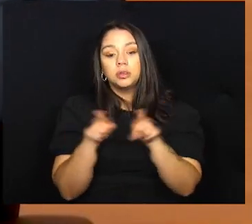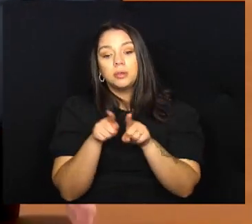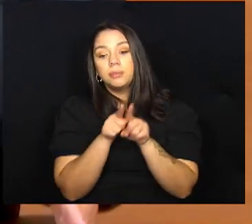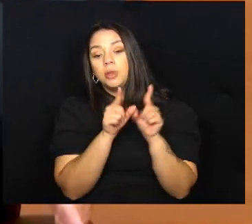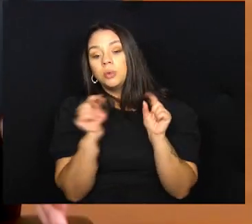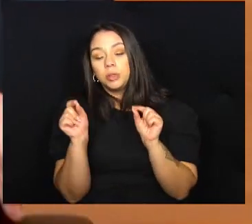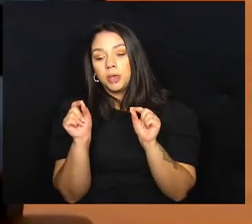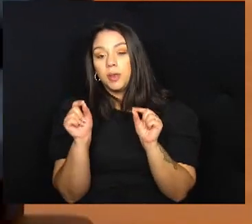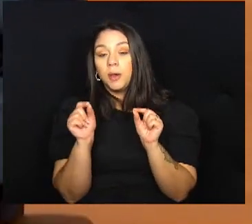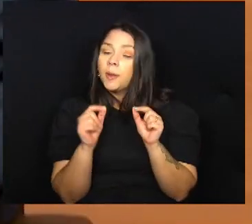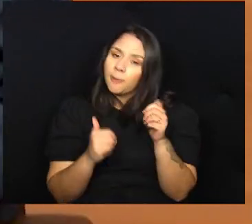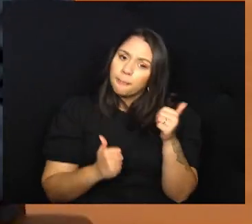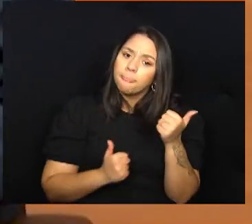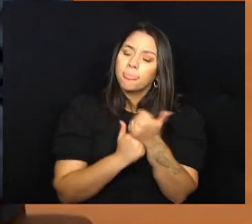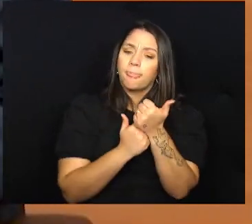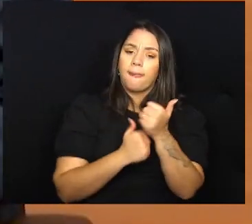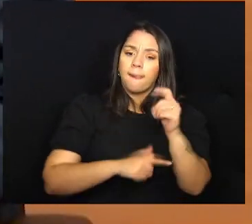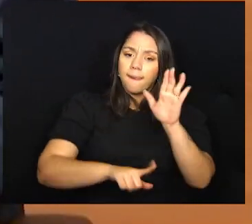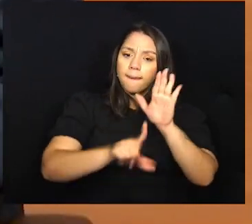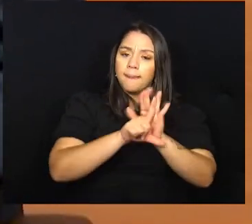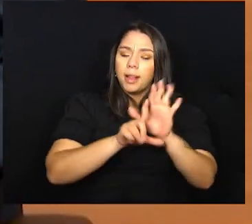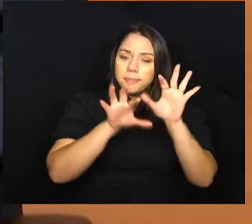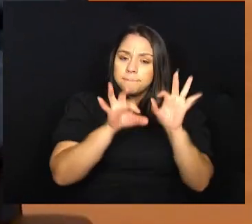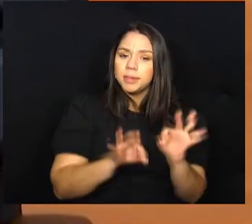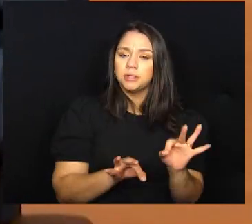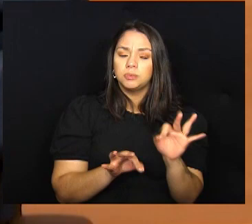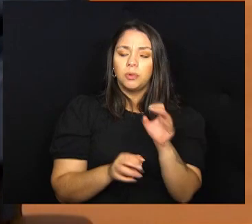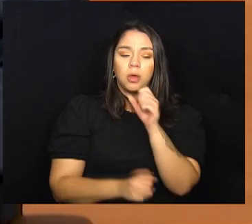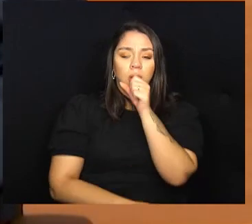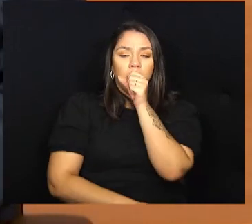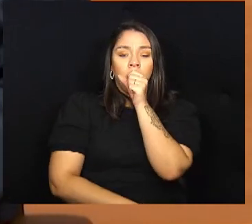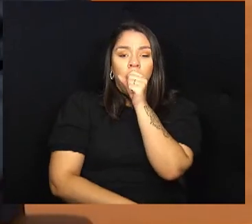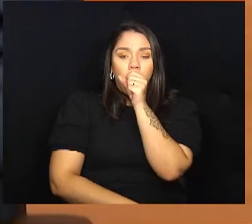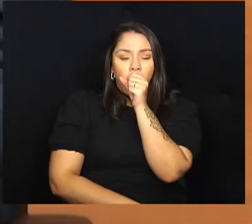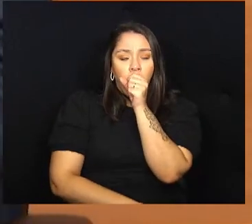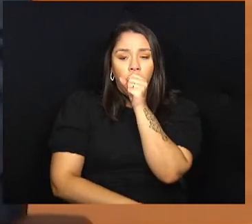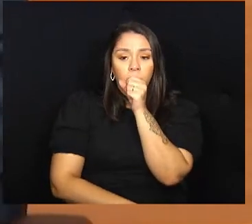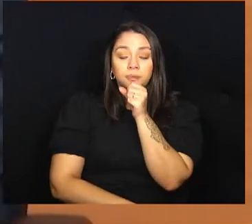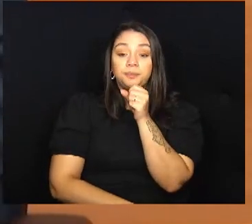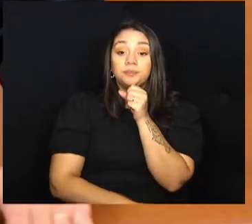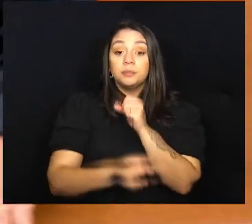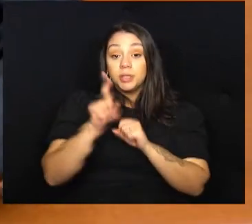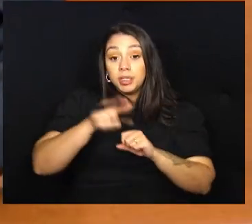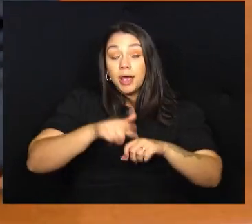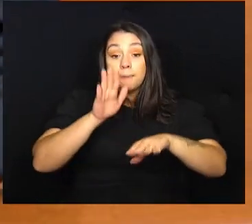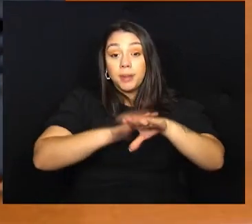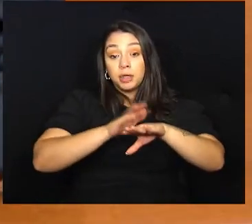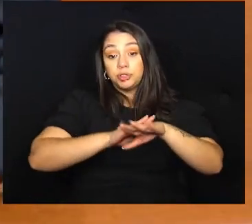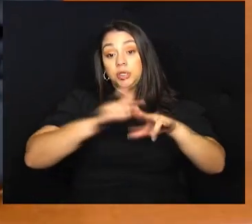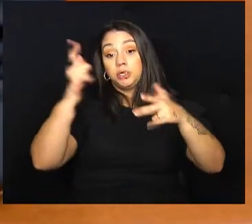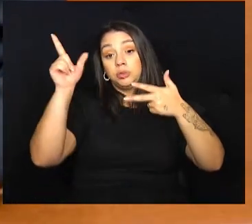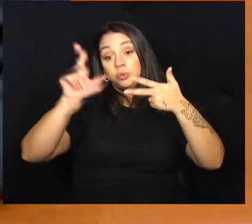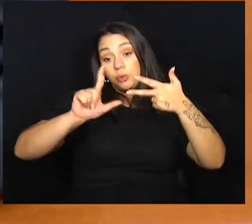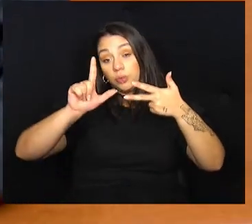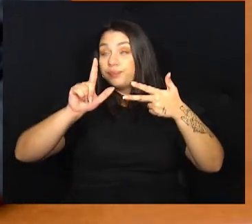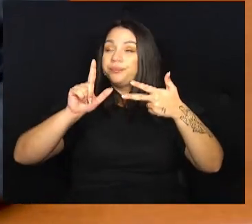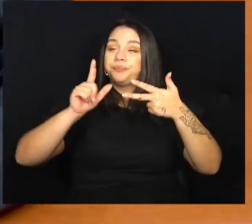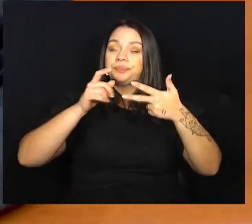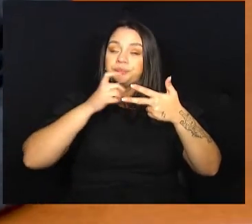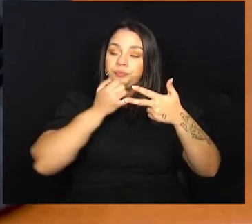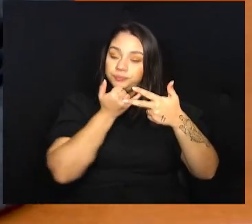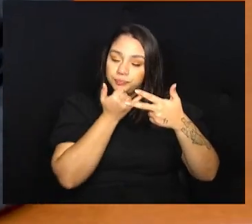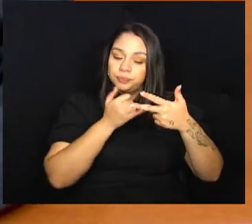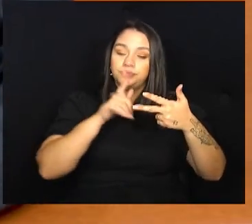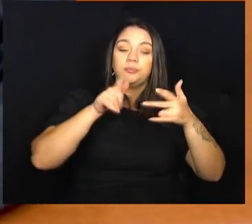inclusive sustentar legalmente a ação do executivo. Então, por que eu considero que a lei é